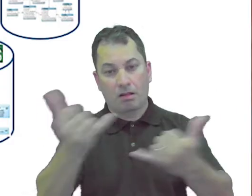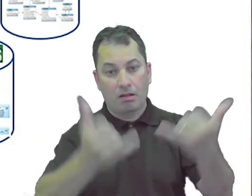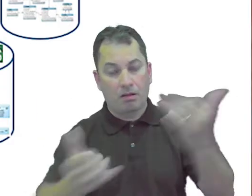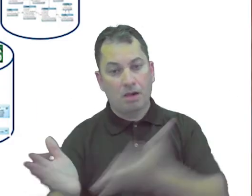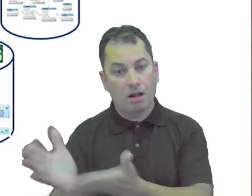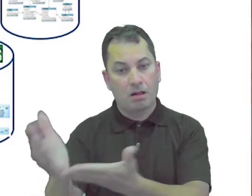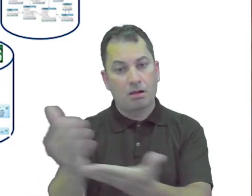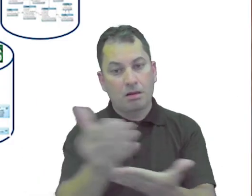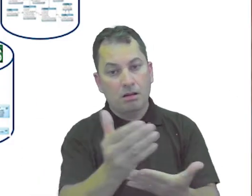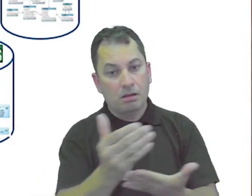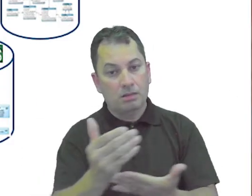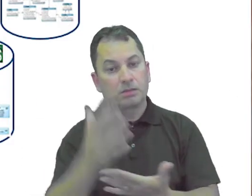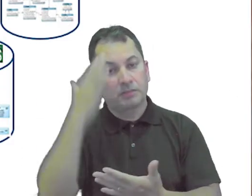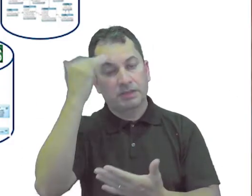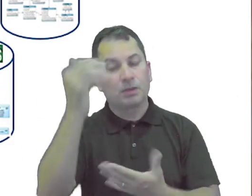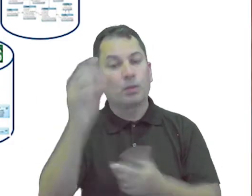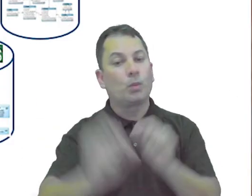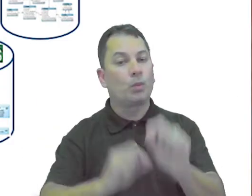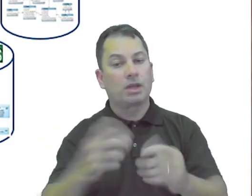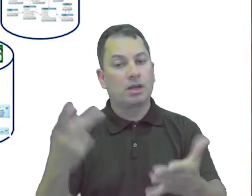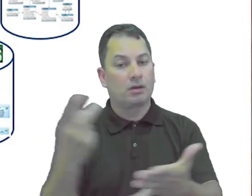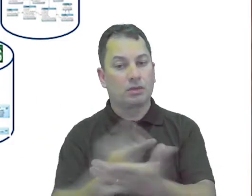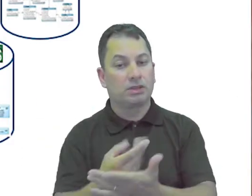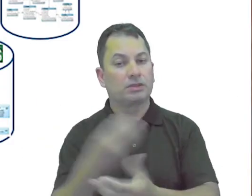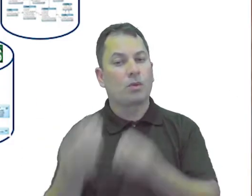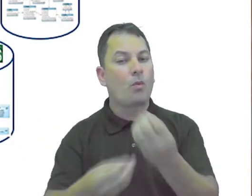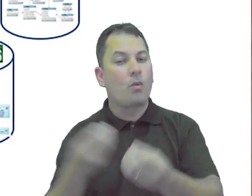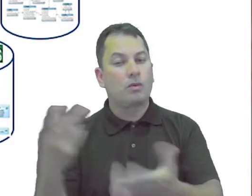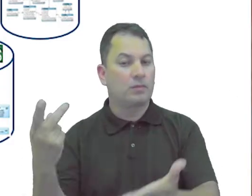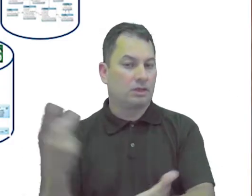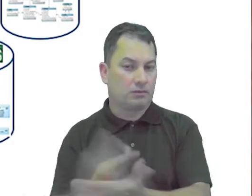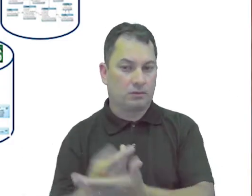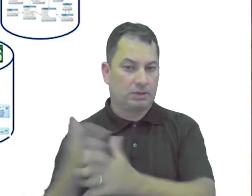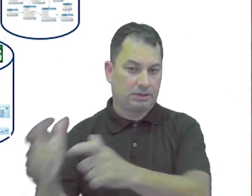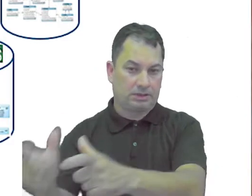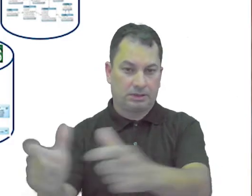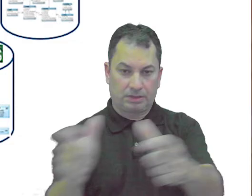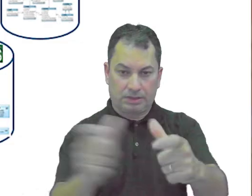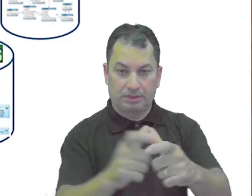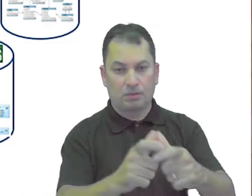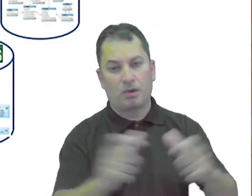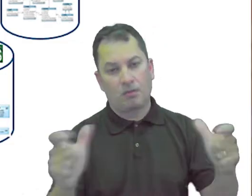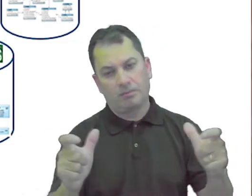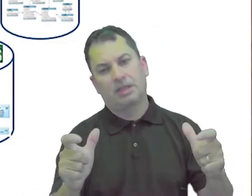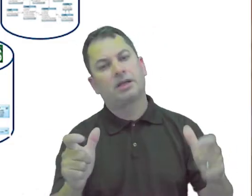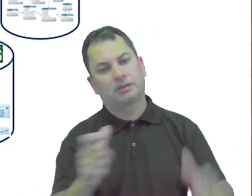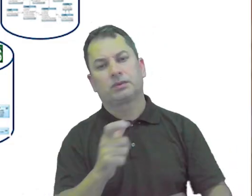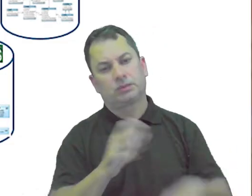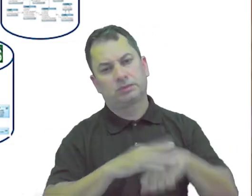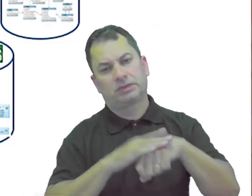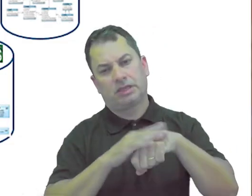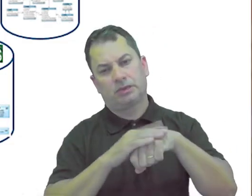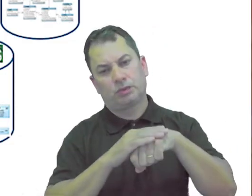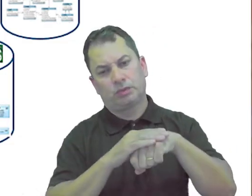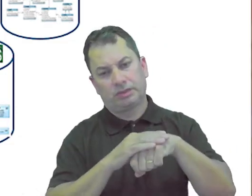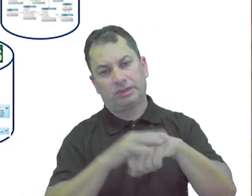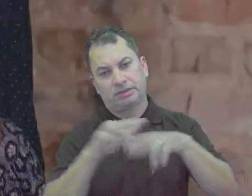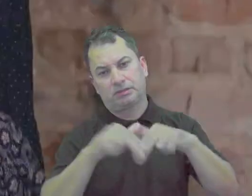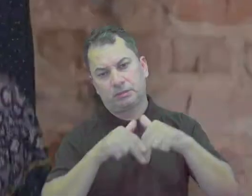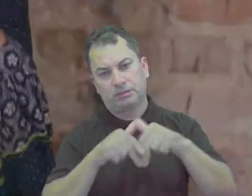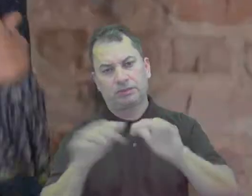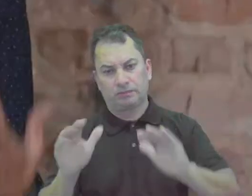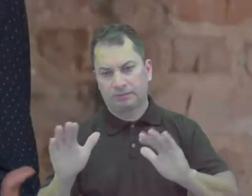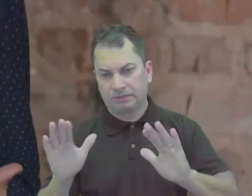né, da ocorrência de maior número de doenças devido a questões de mudanças